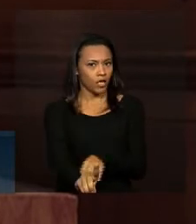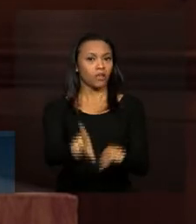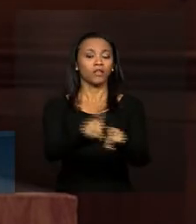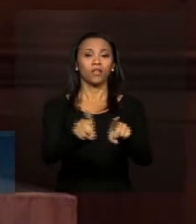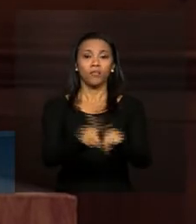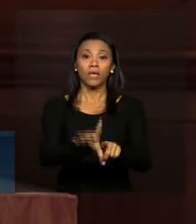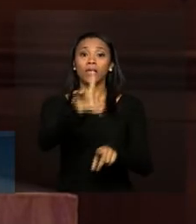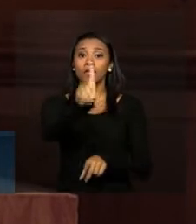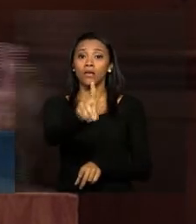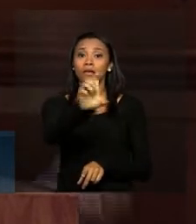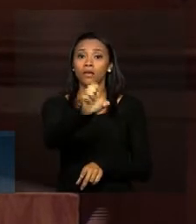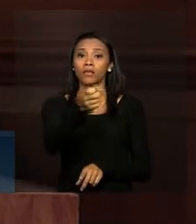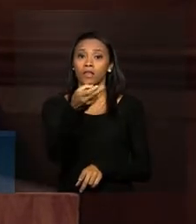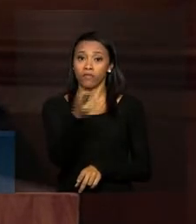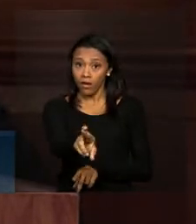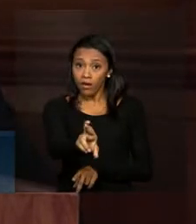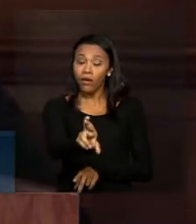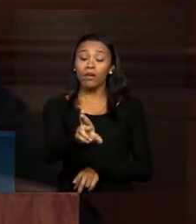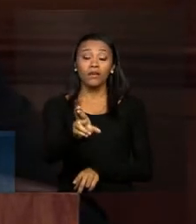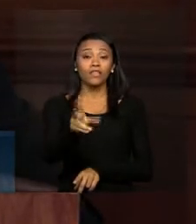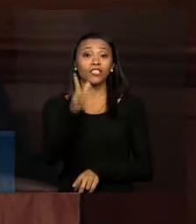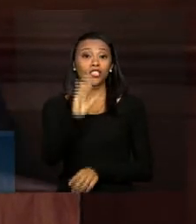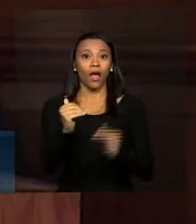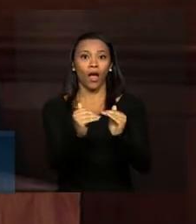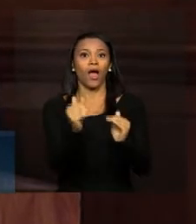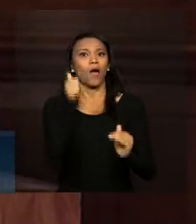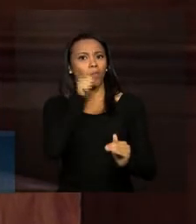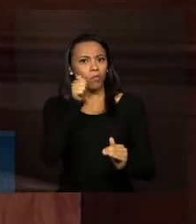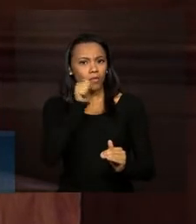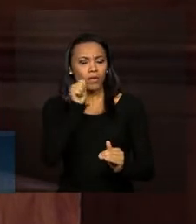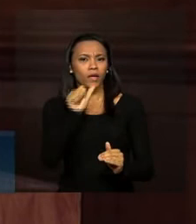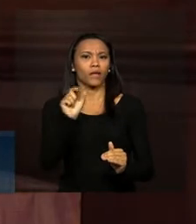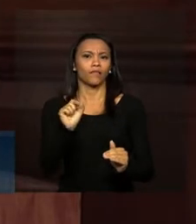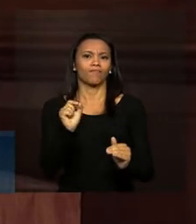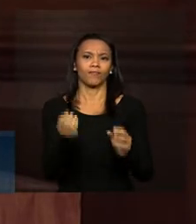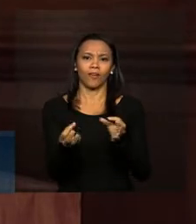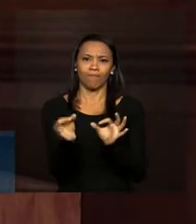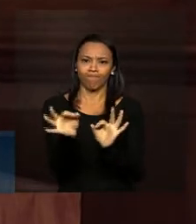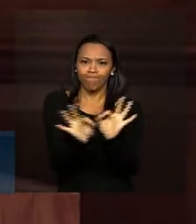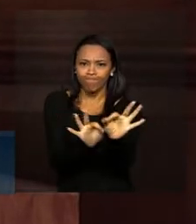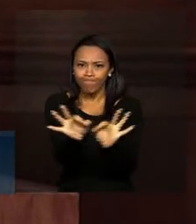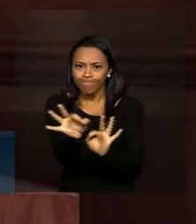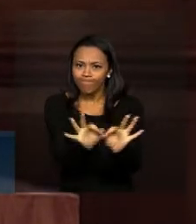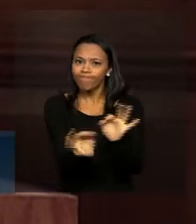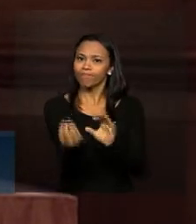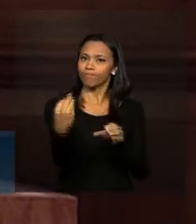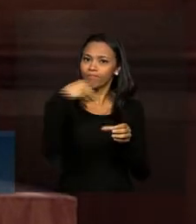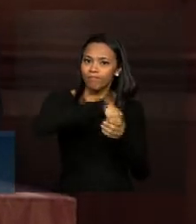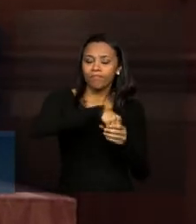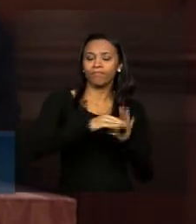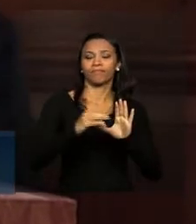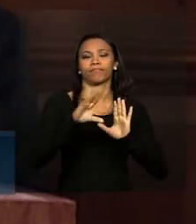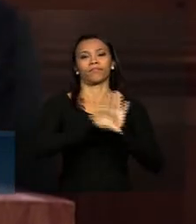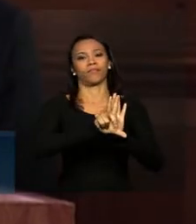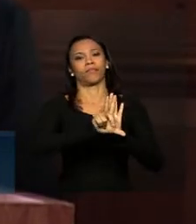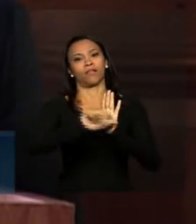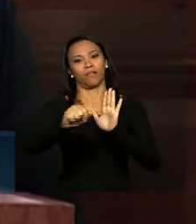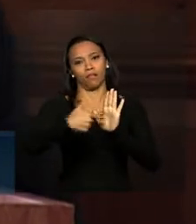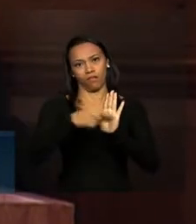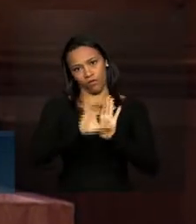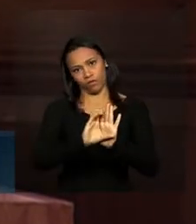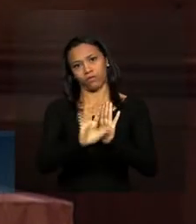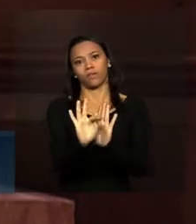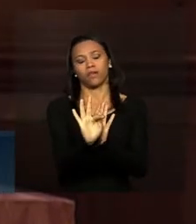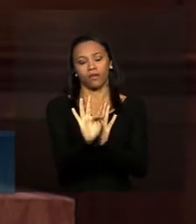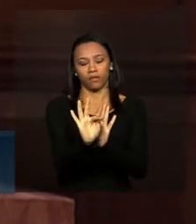mulher a um patamar, digamos, estrutural do próprio Estado brasileiro. Mas não é apenas, digo